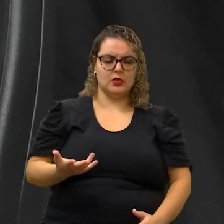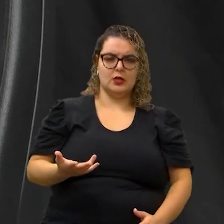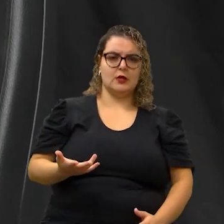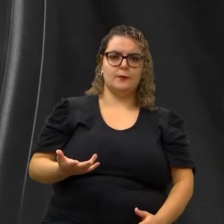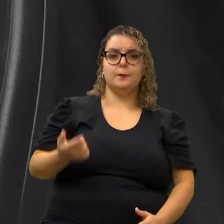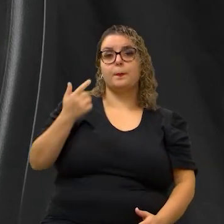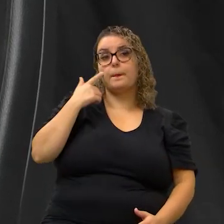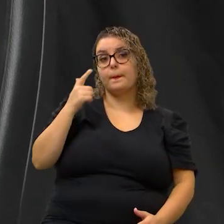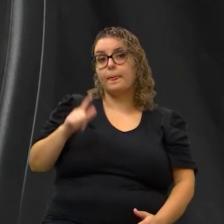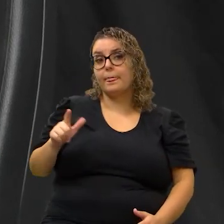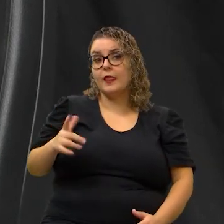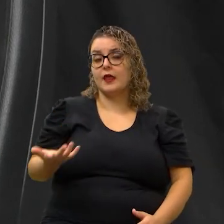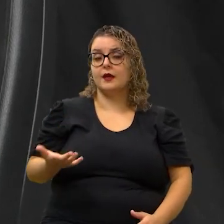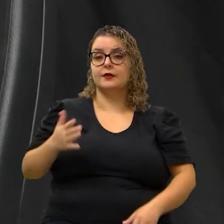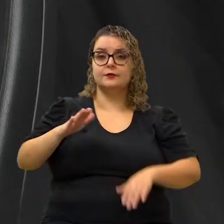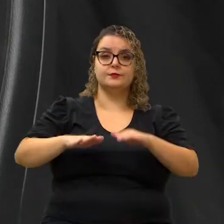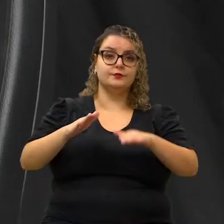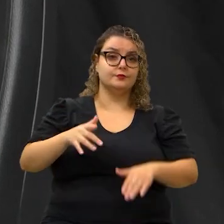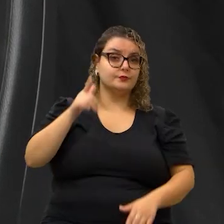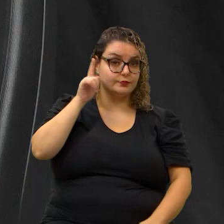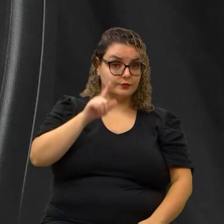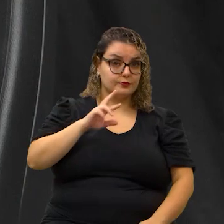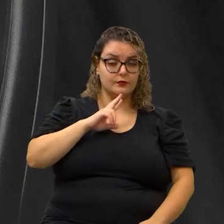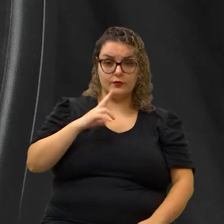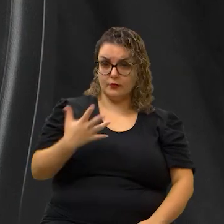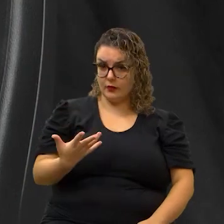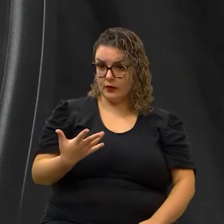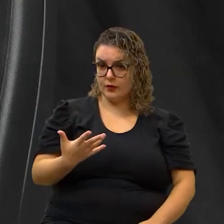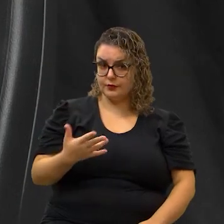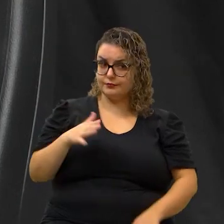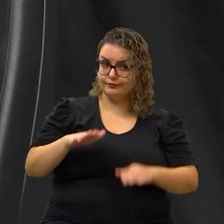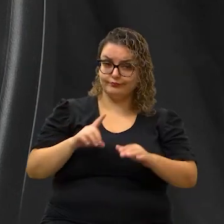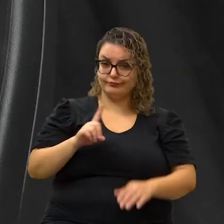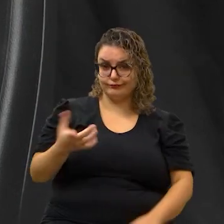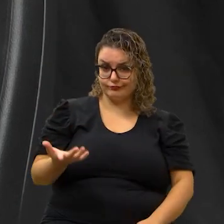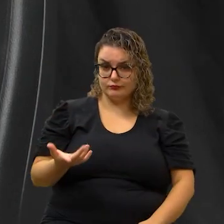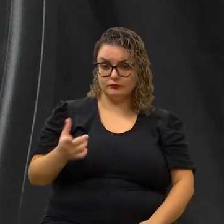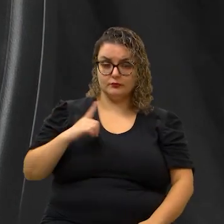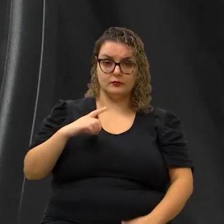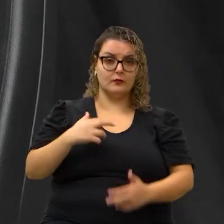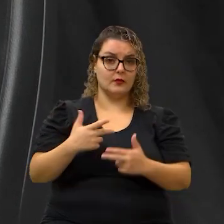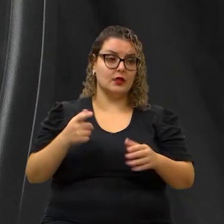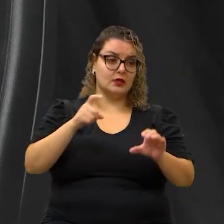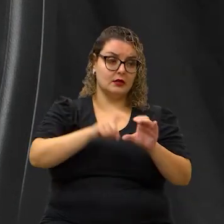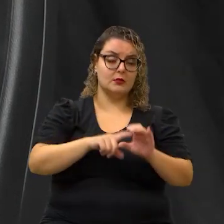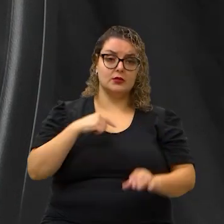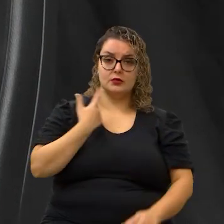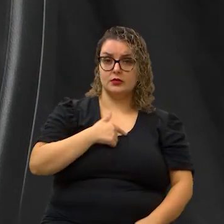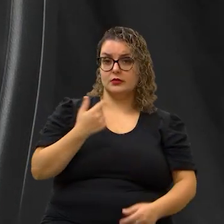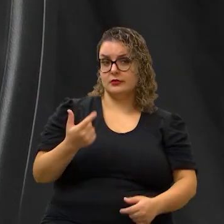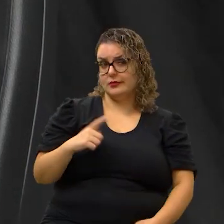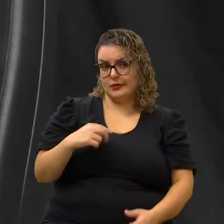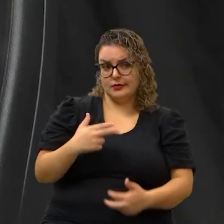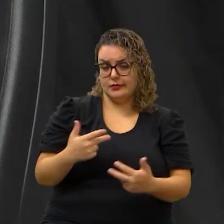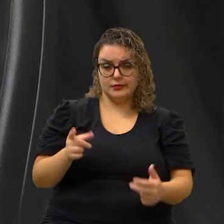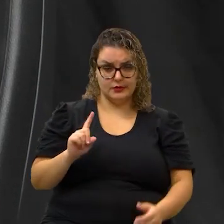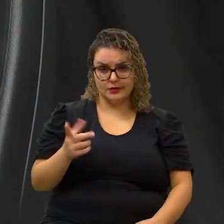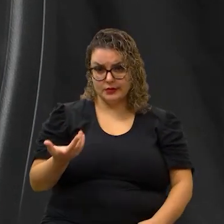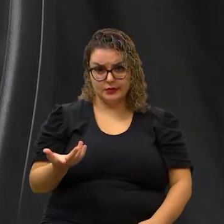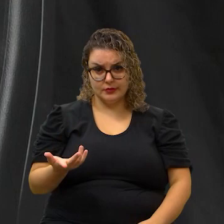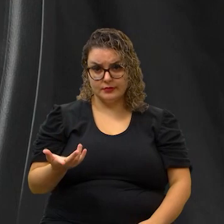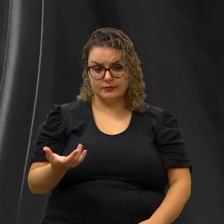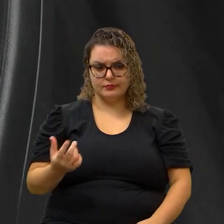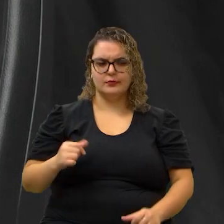de responder, claro, às vezes a gente consegue resolver o problema, às vezes não, tem coisas que dependem da gente, tem coisas